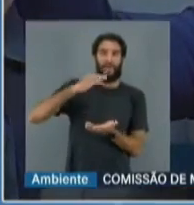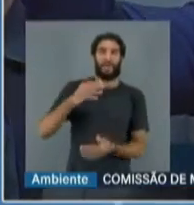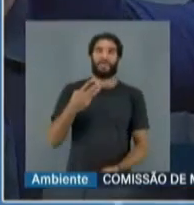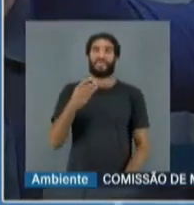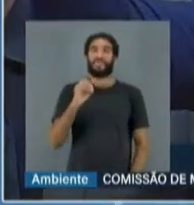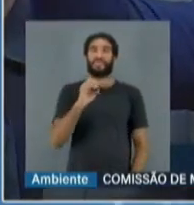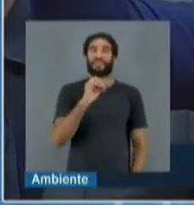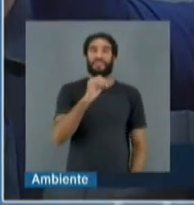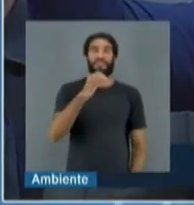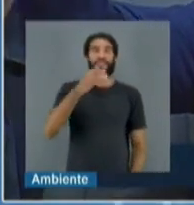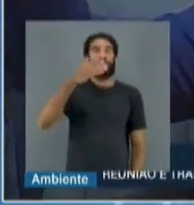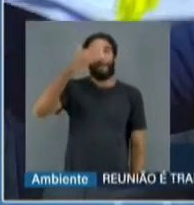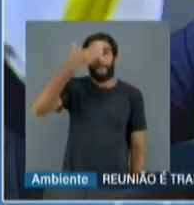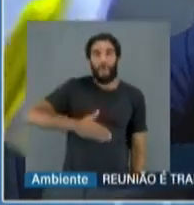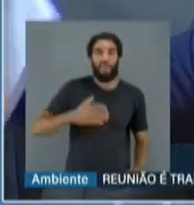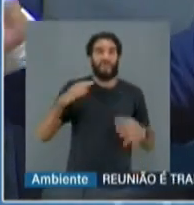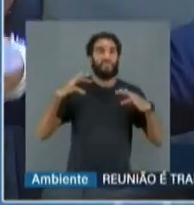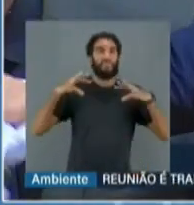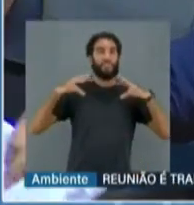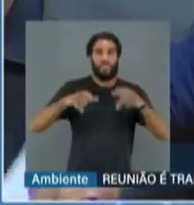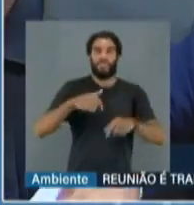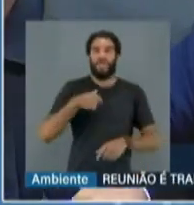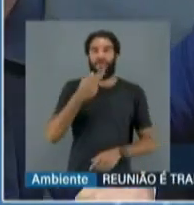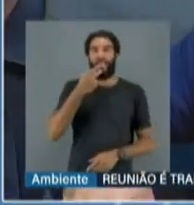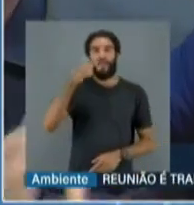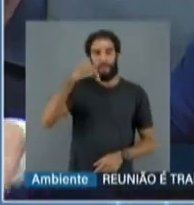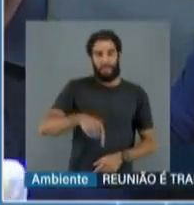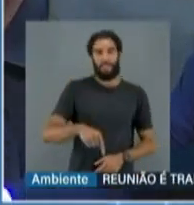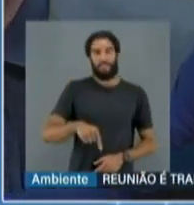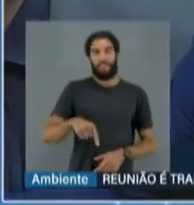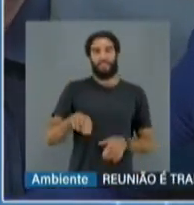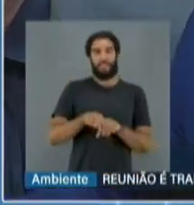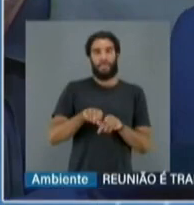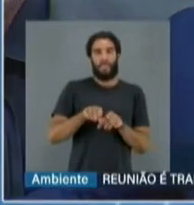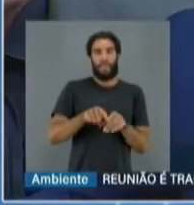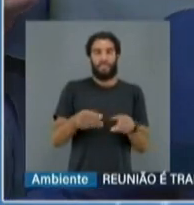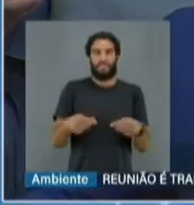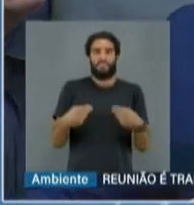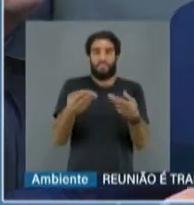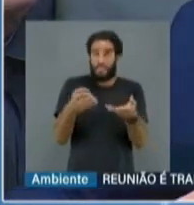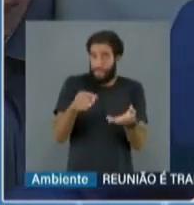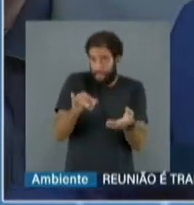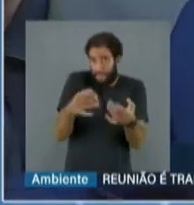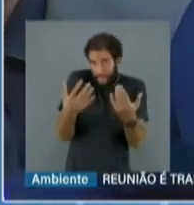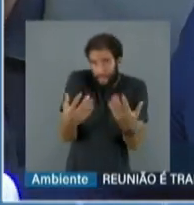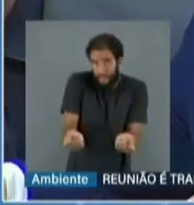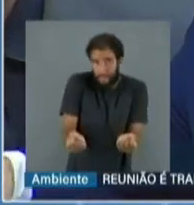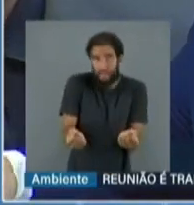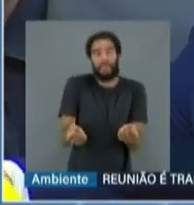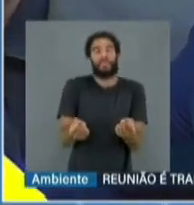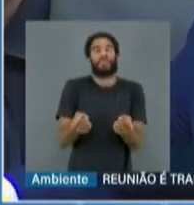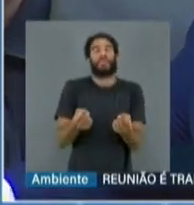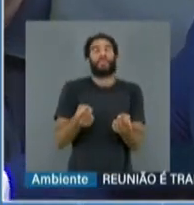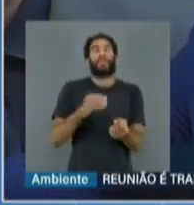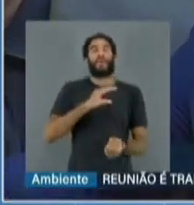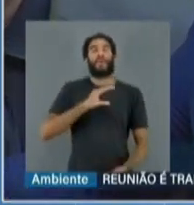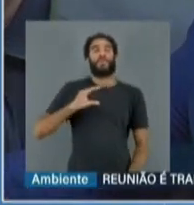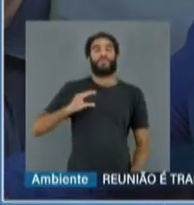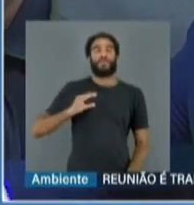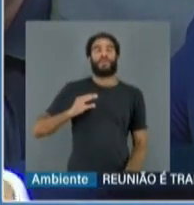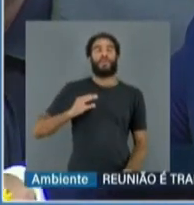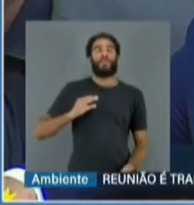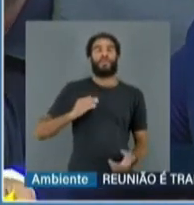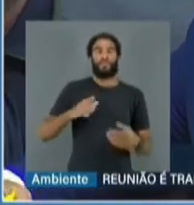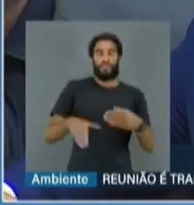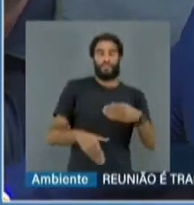Federal, Silvio Ney Vasques. Ela perguntou sobre um caso da vida pregressa do depoente, sobre uma